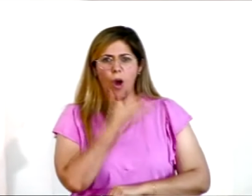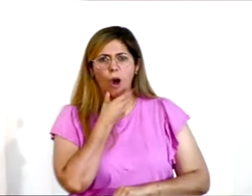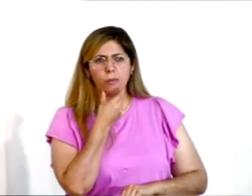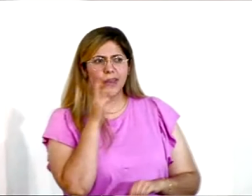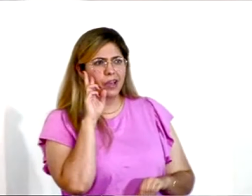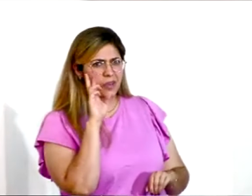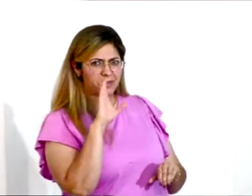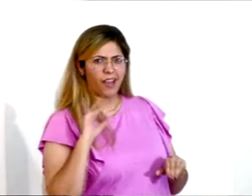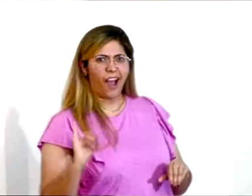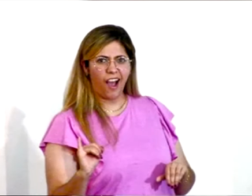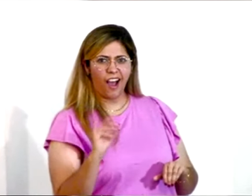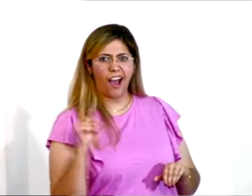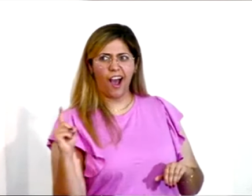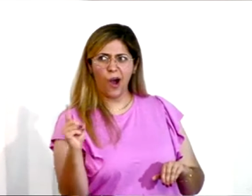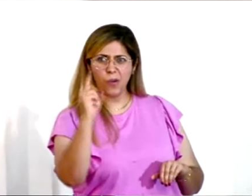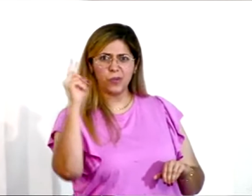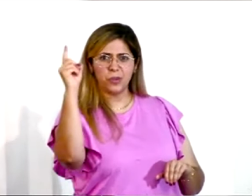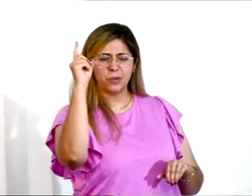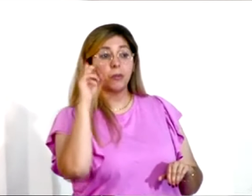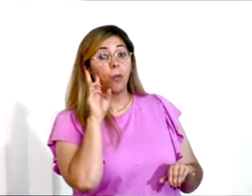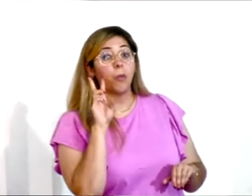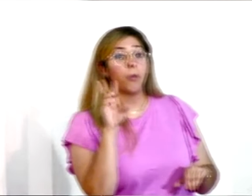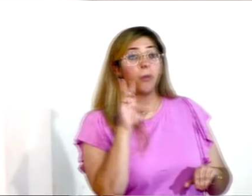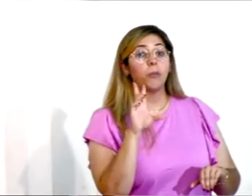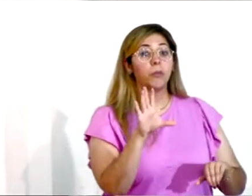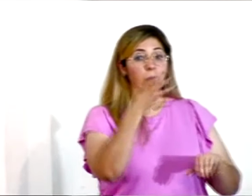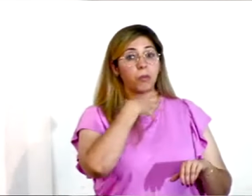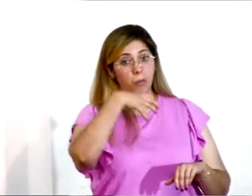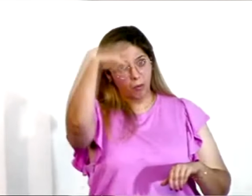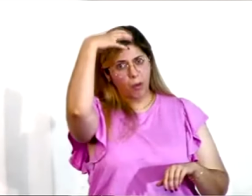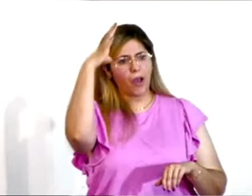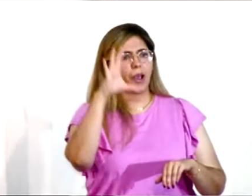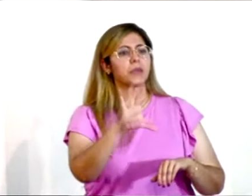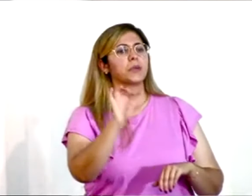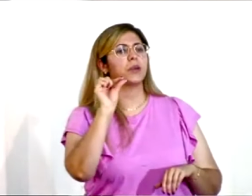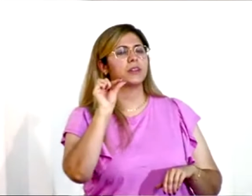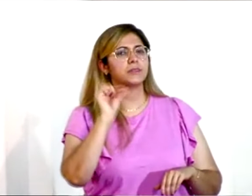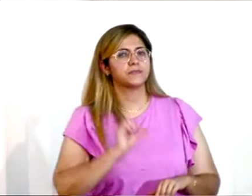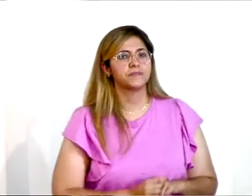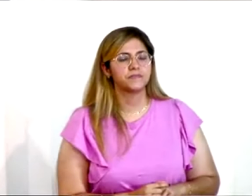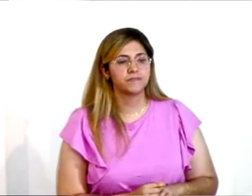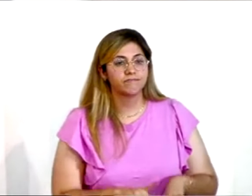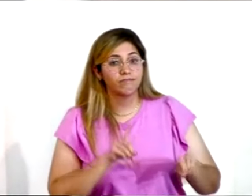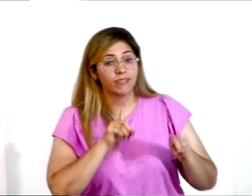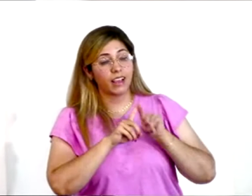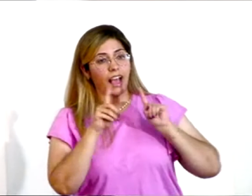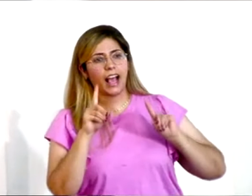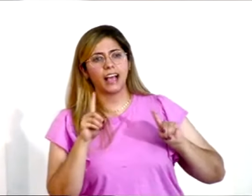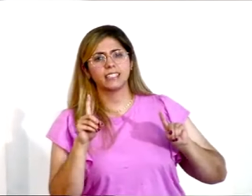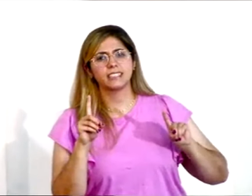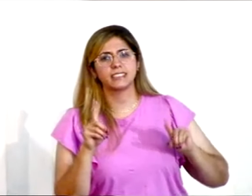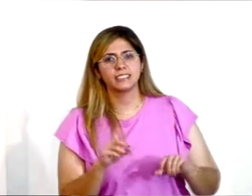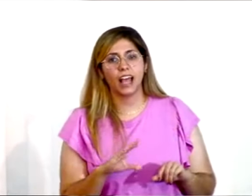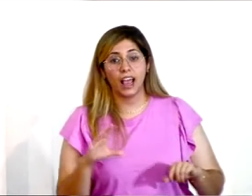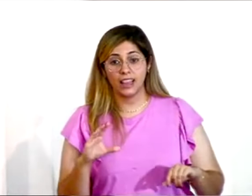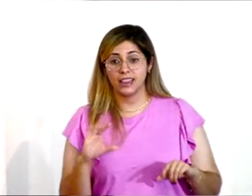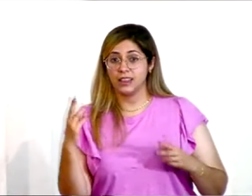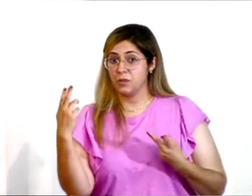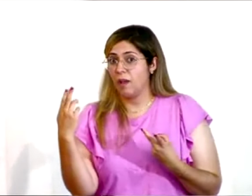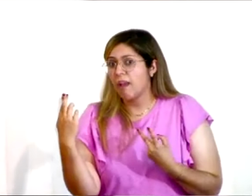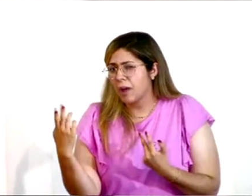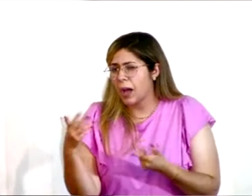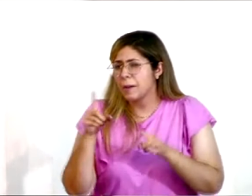homem importante. Saulo não é tão importante quanto Saul, mas nesse